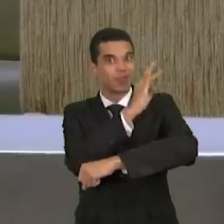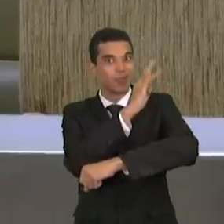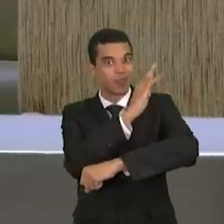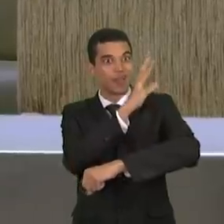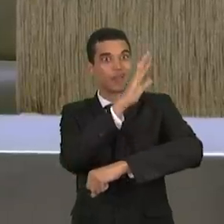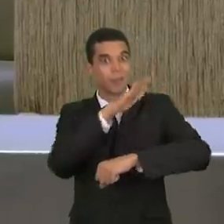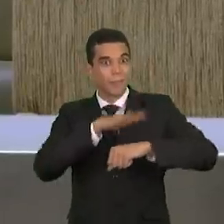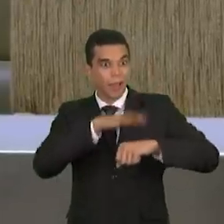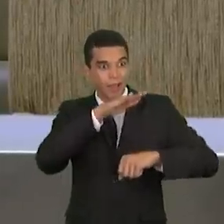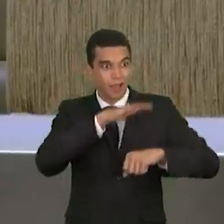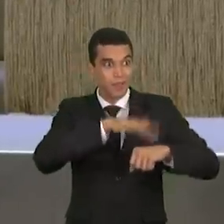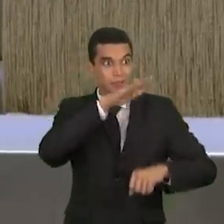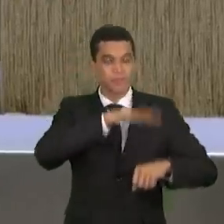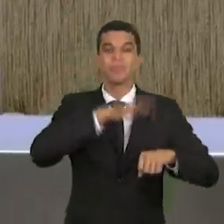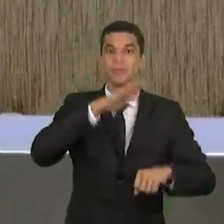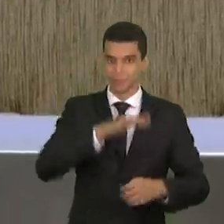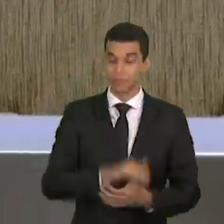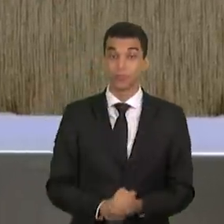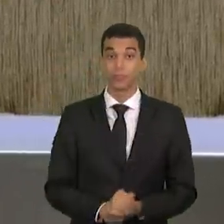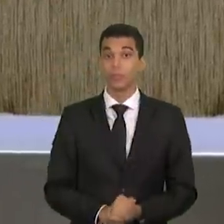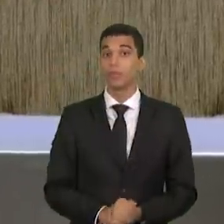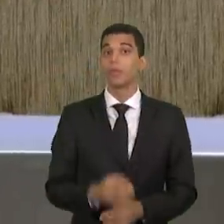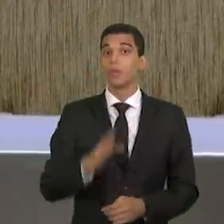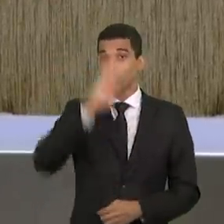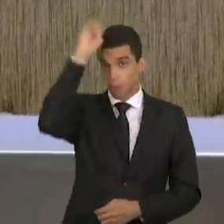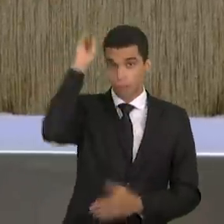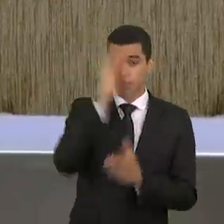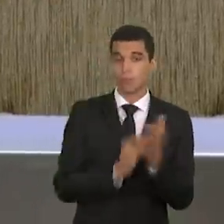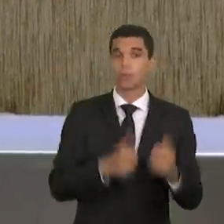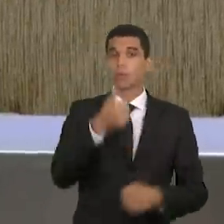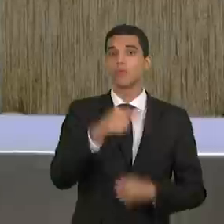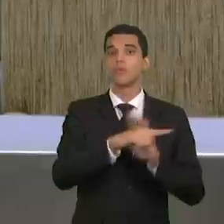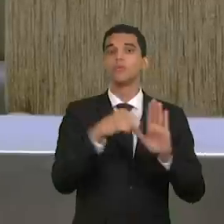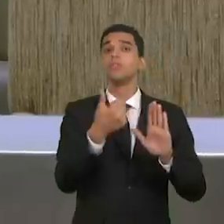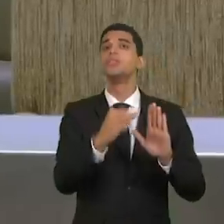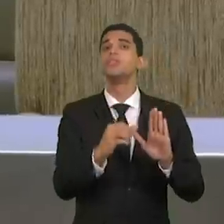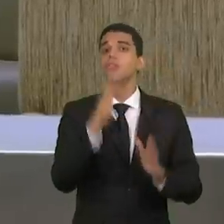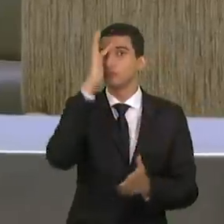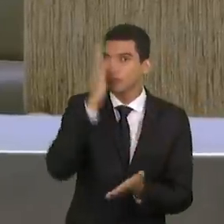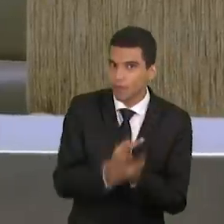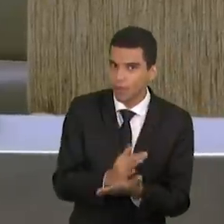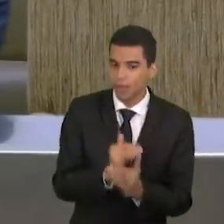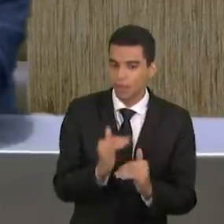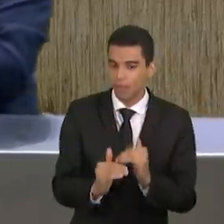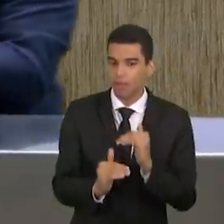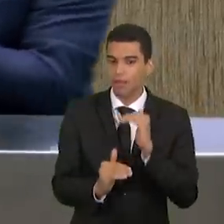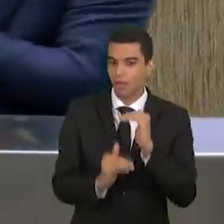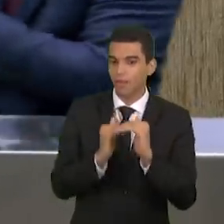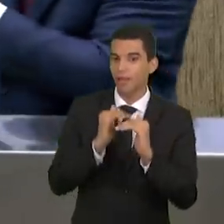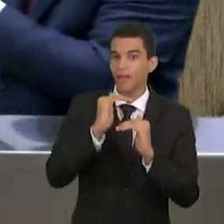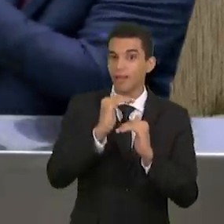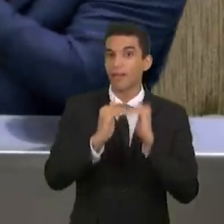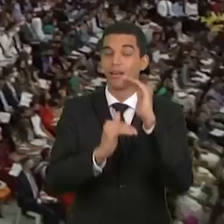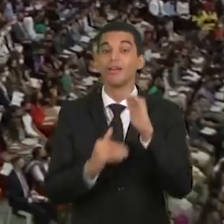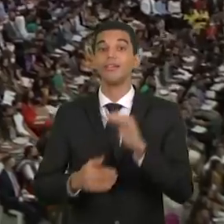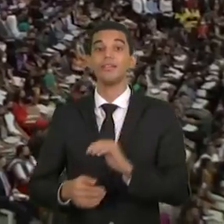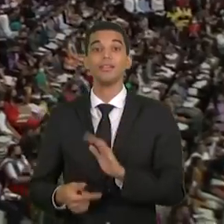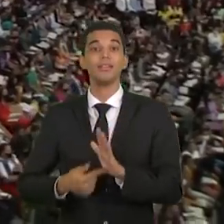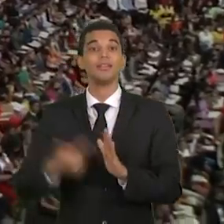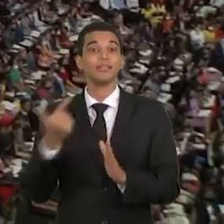foi que destacamos em Romanos 1 e 16 e segundo aos Coríntios 3 e 18.